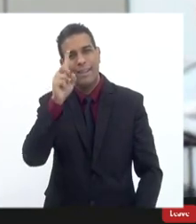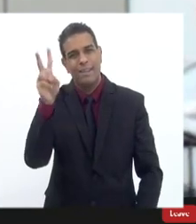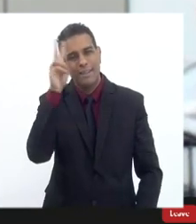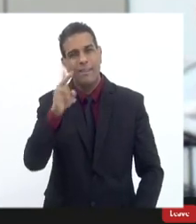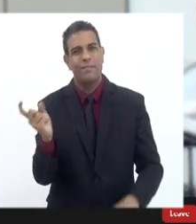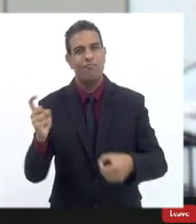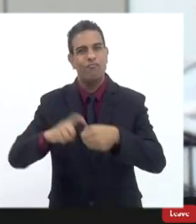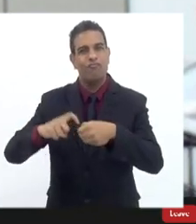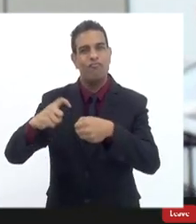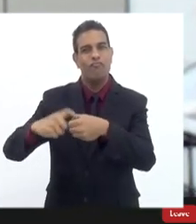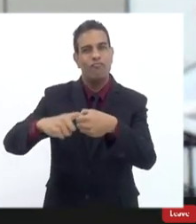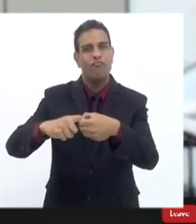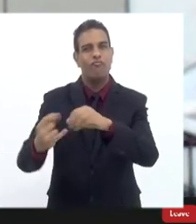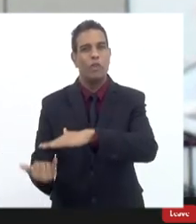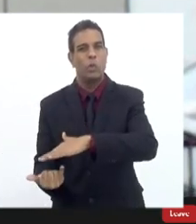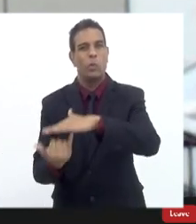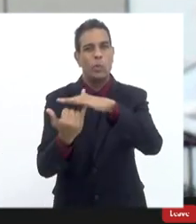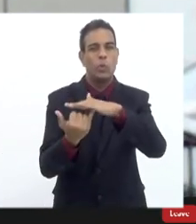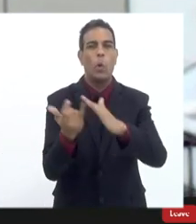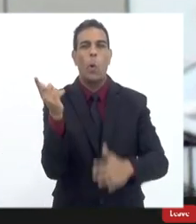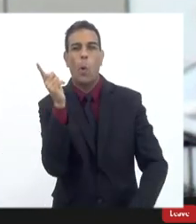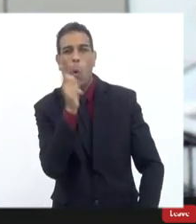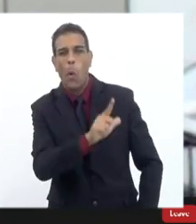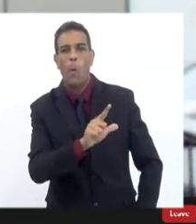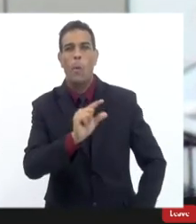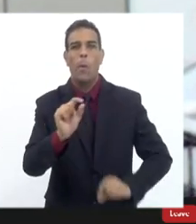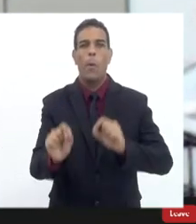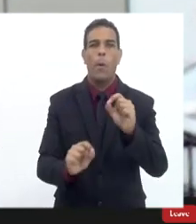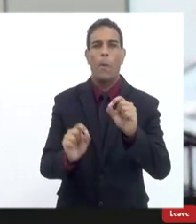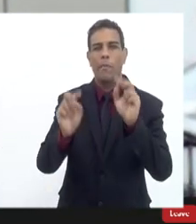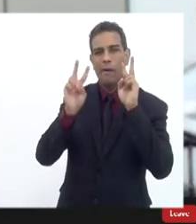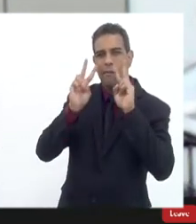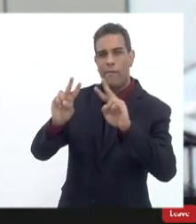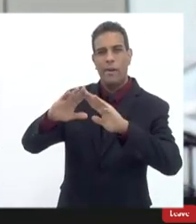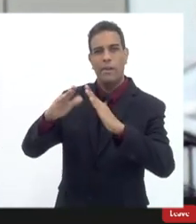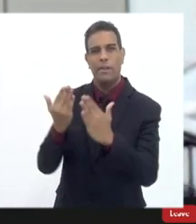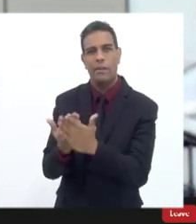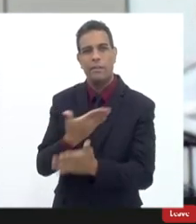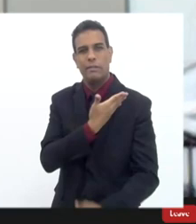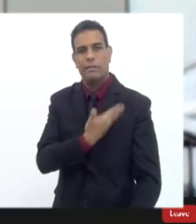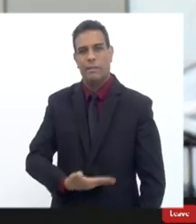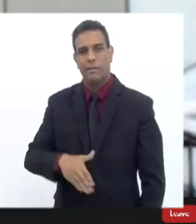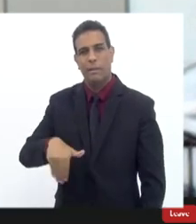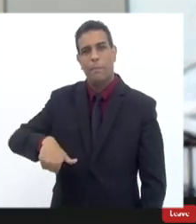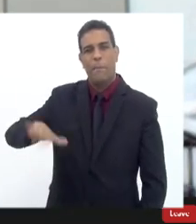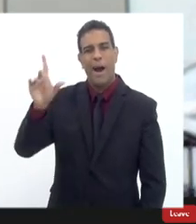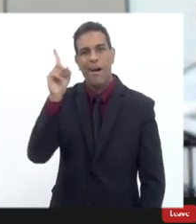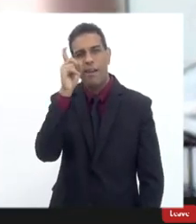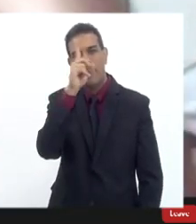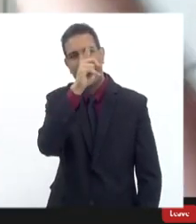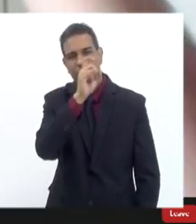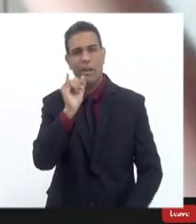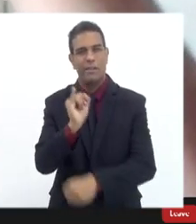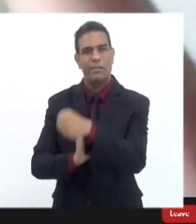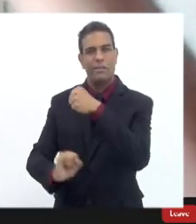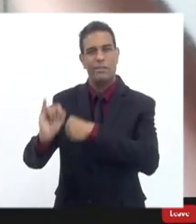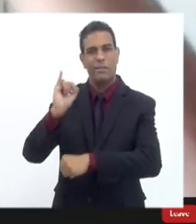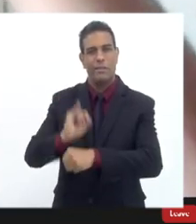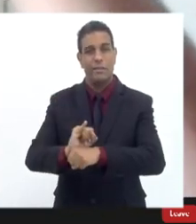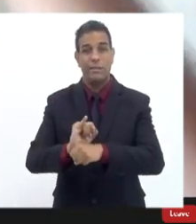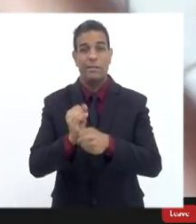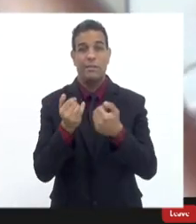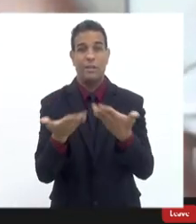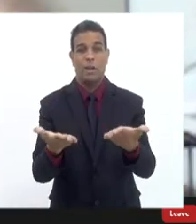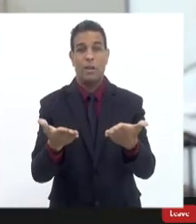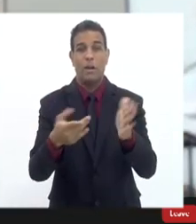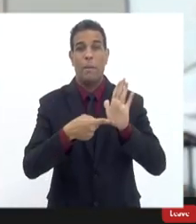buscando diminuir essa condição de dificuldade de acesso na rede, com um sistema já um pouco